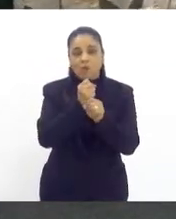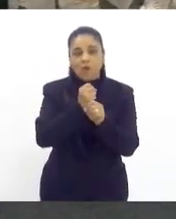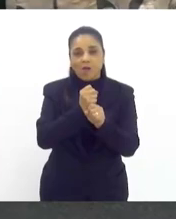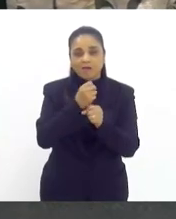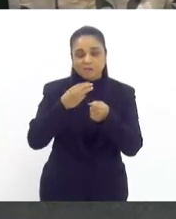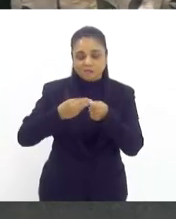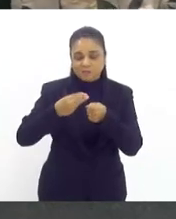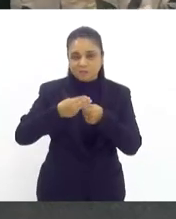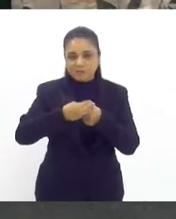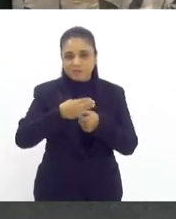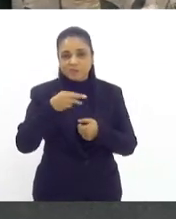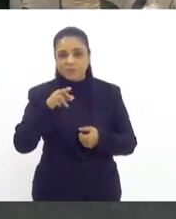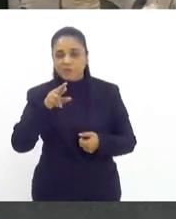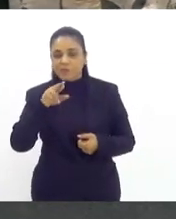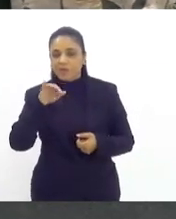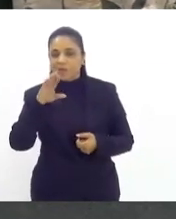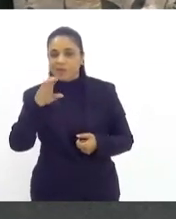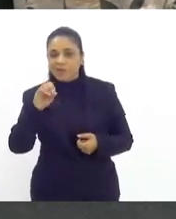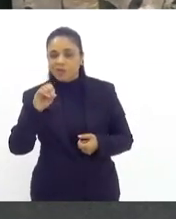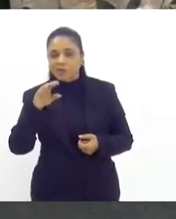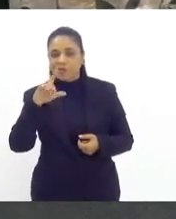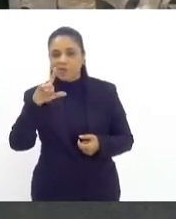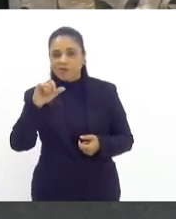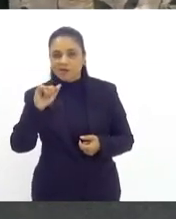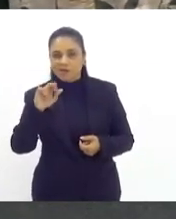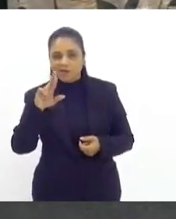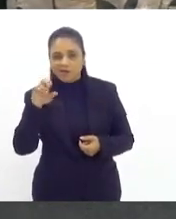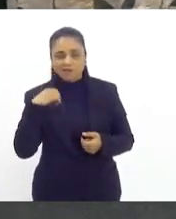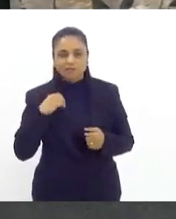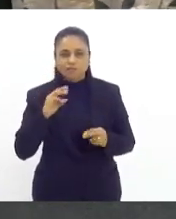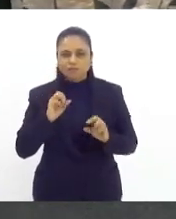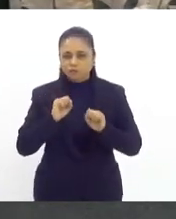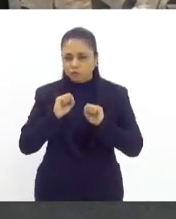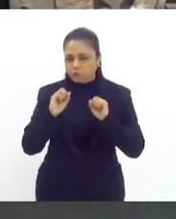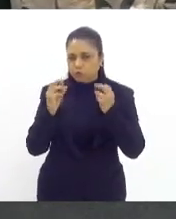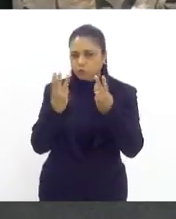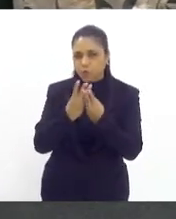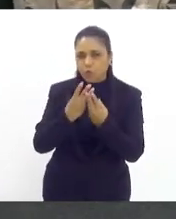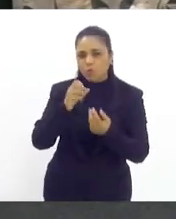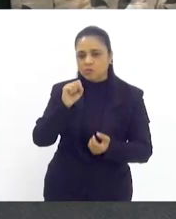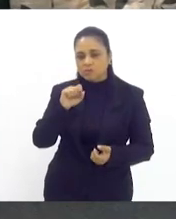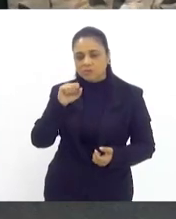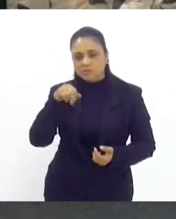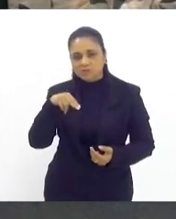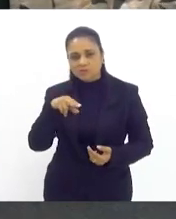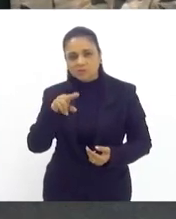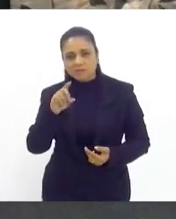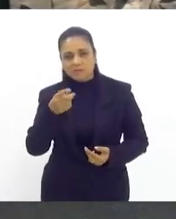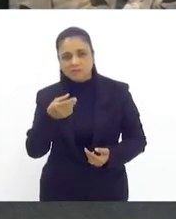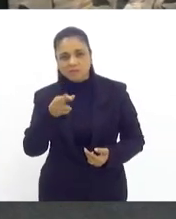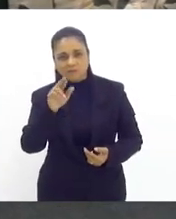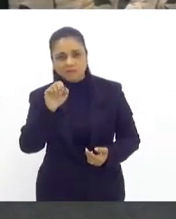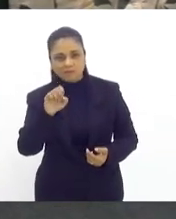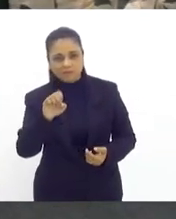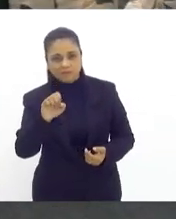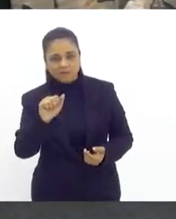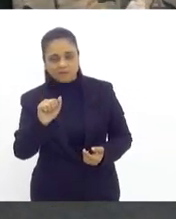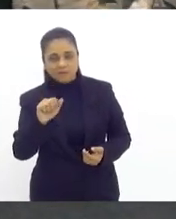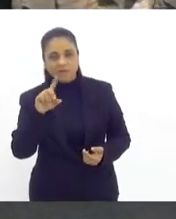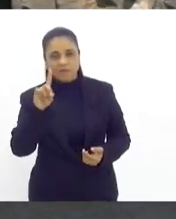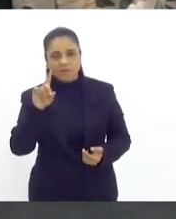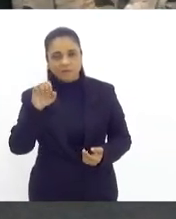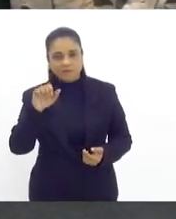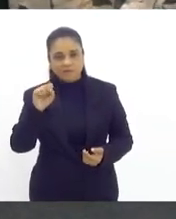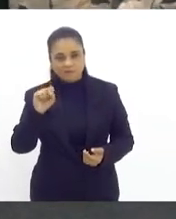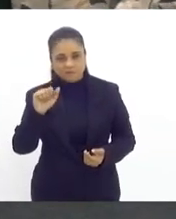de Rio Claro começou hoje a festa em Rio Claro São vários shows Sandra de Sá mamãozinho Renato Teixeira então Prefeito José Osmar pediu